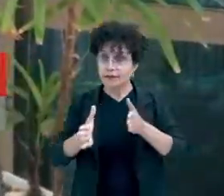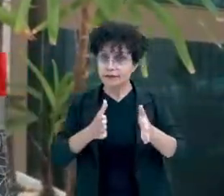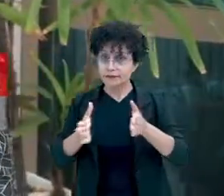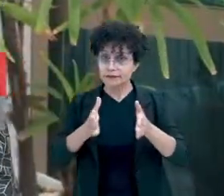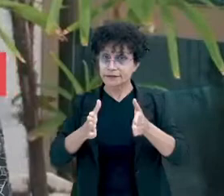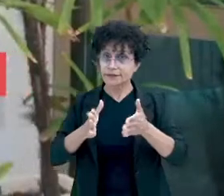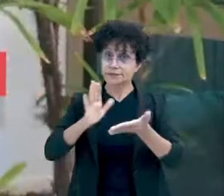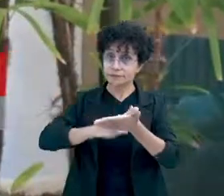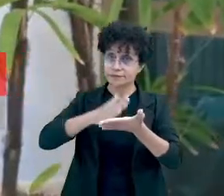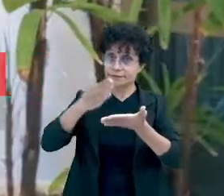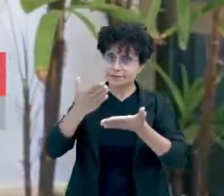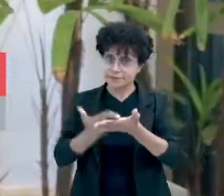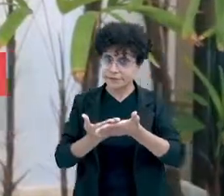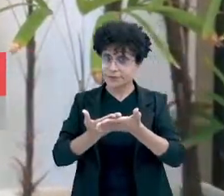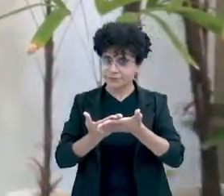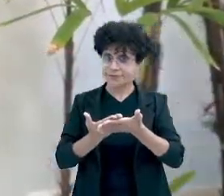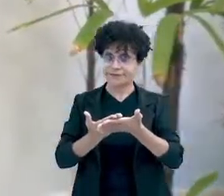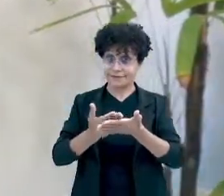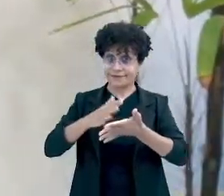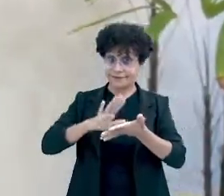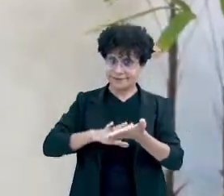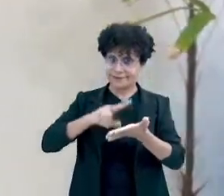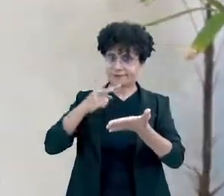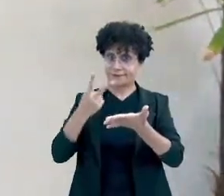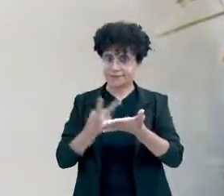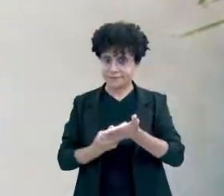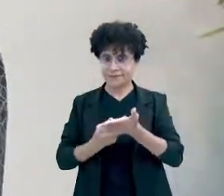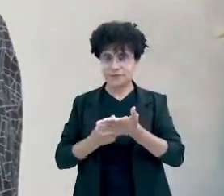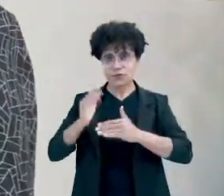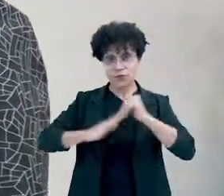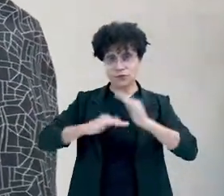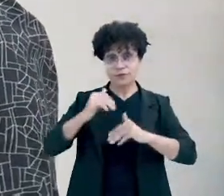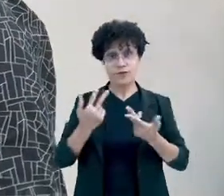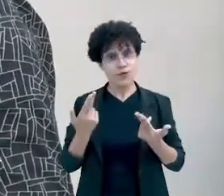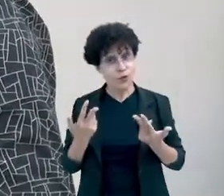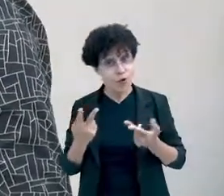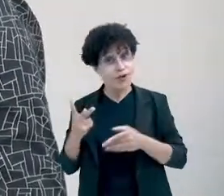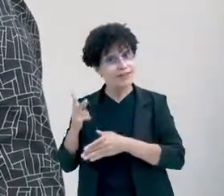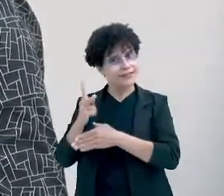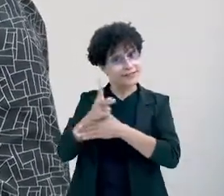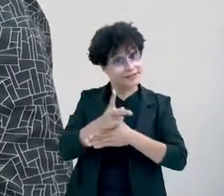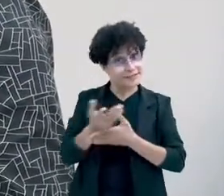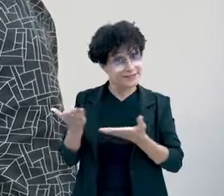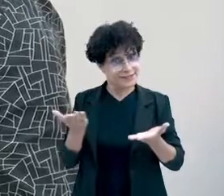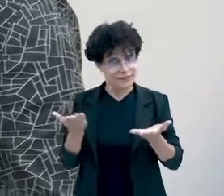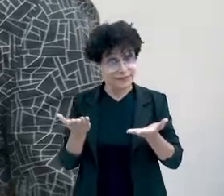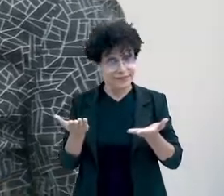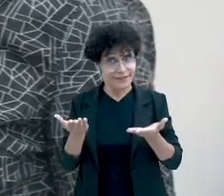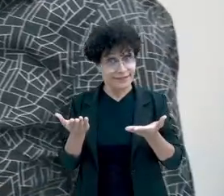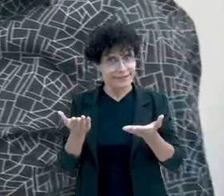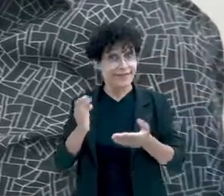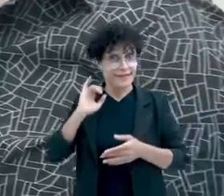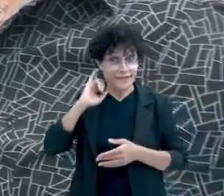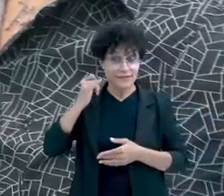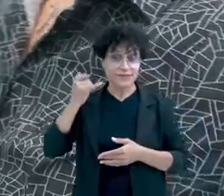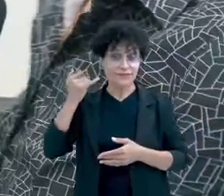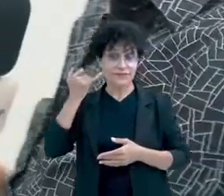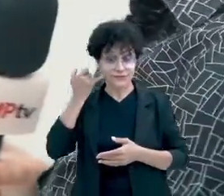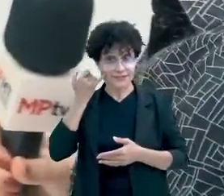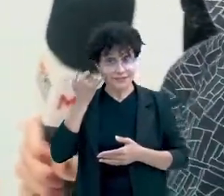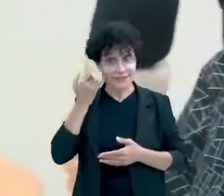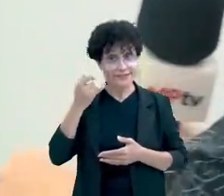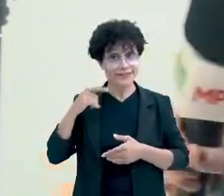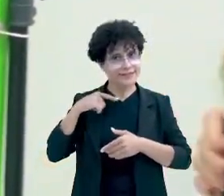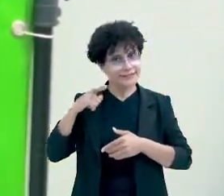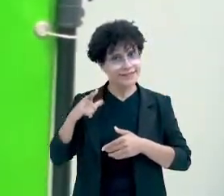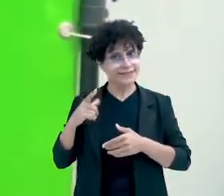acessibilidade com a tradução por intérpretes de Libras, como este vídeo que você está vendo aqui. É a